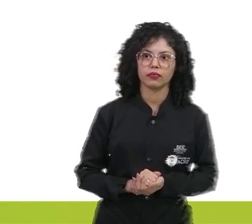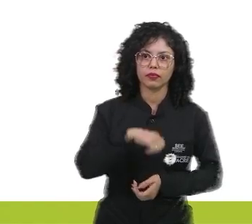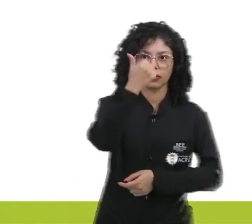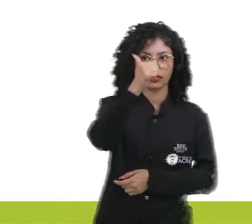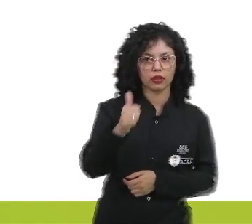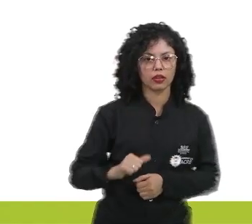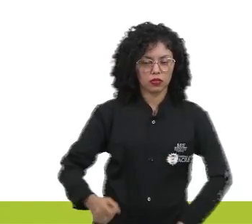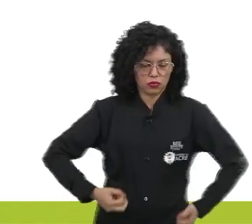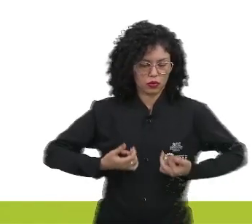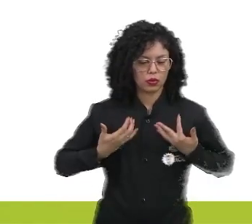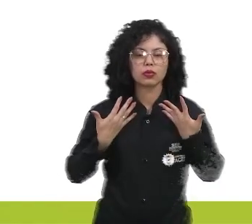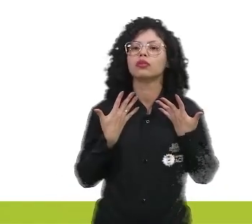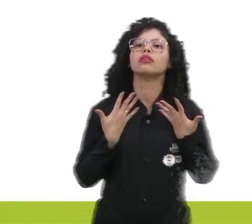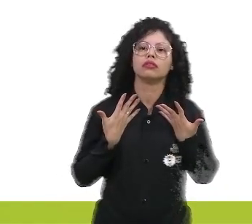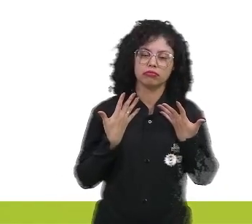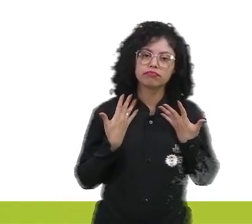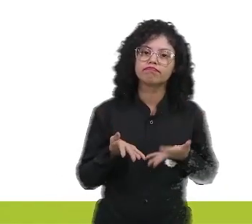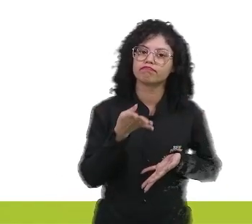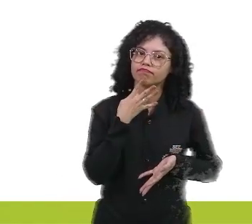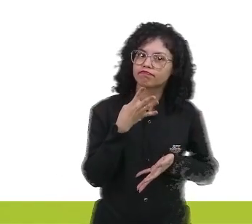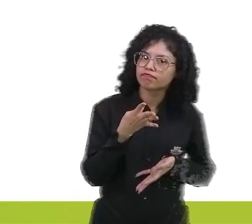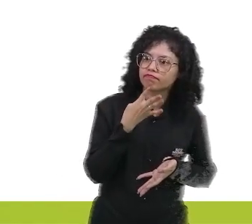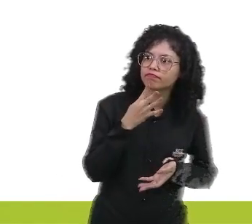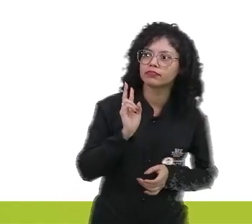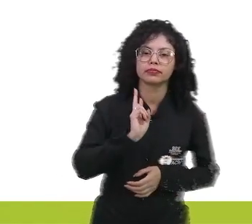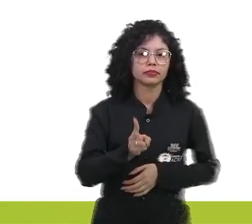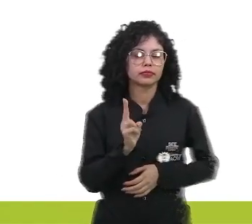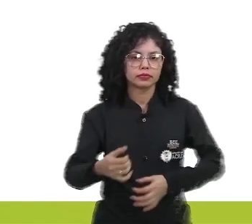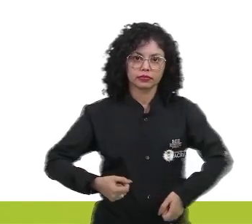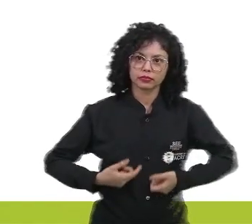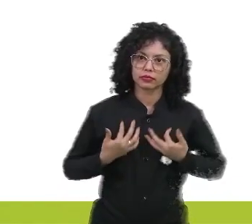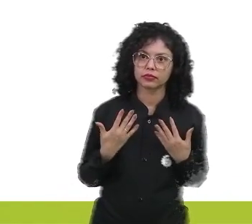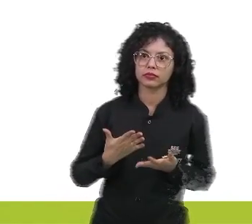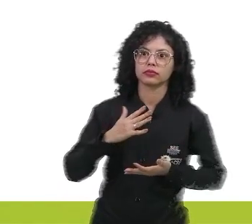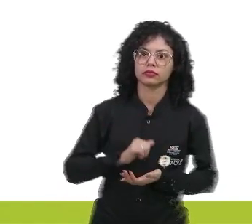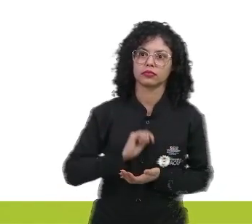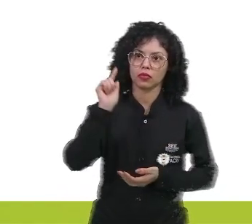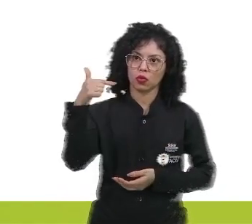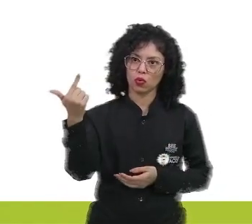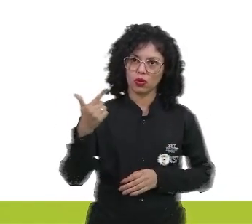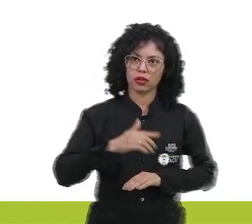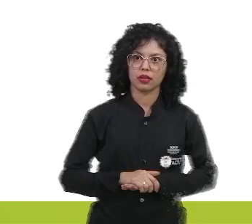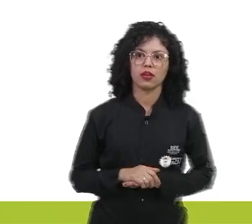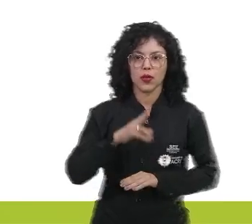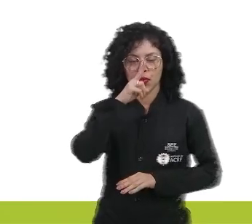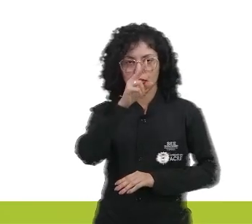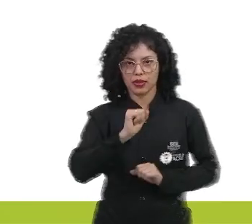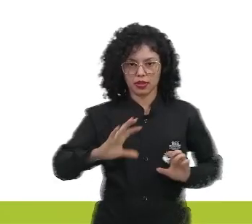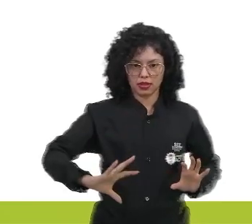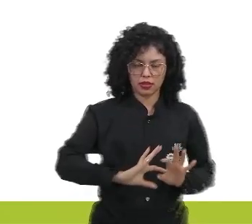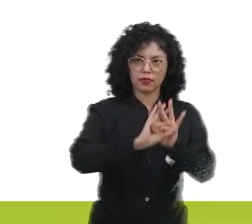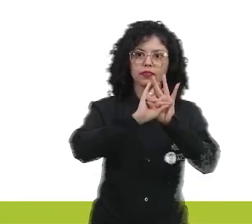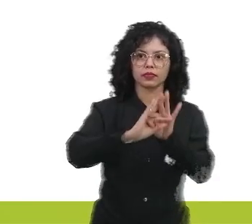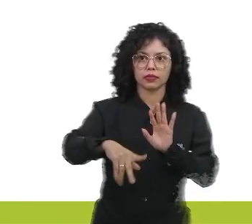validação emocional, reconhecer e validar as emoções alheias,